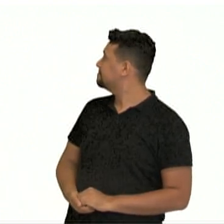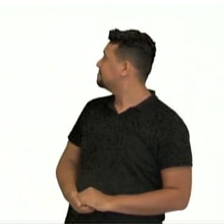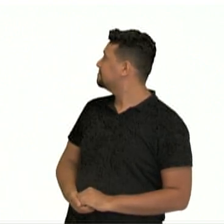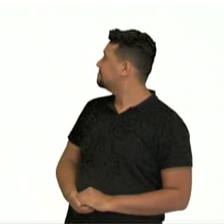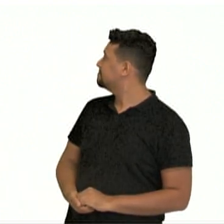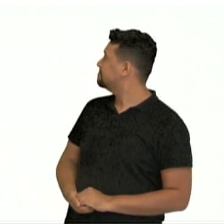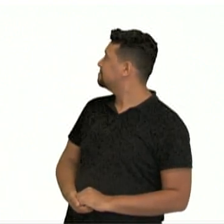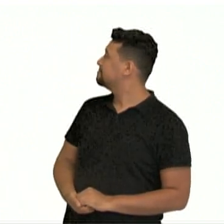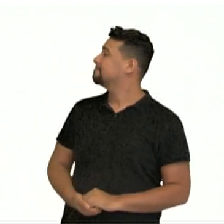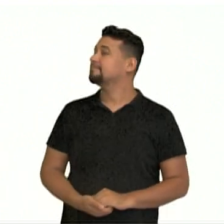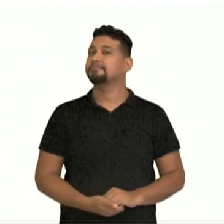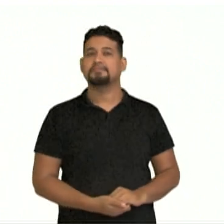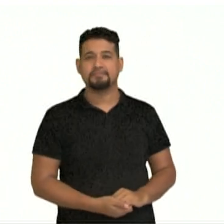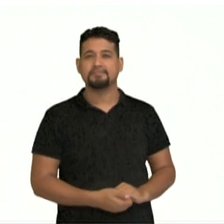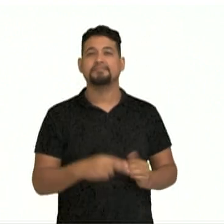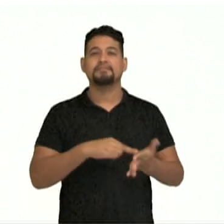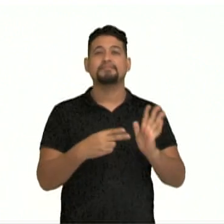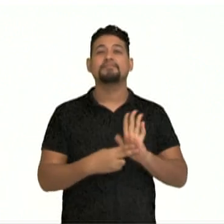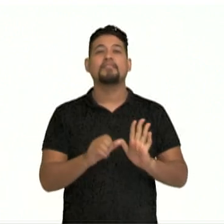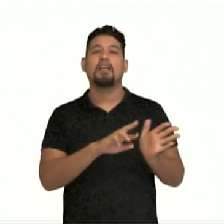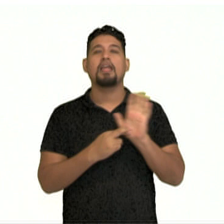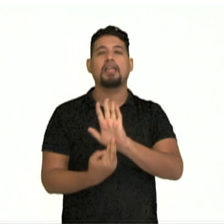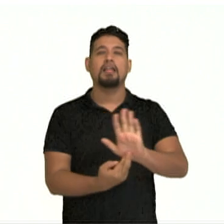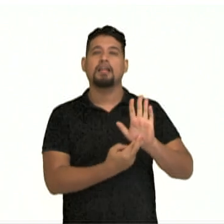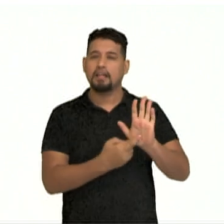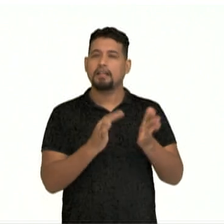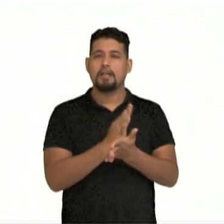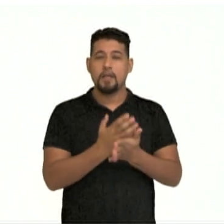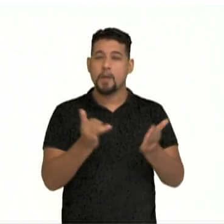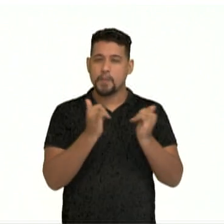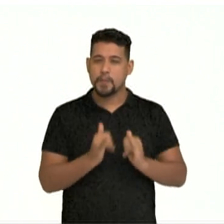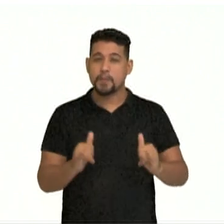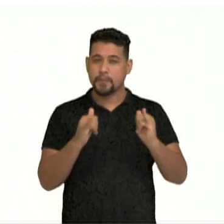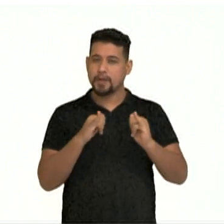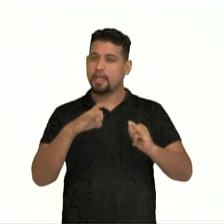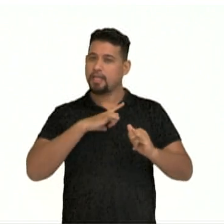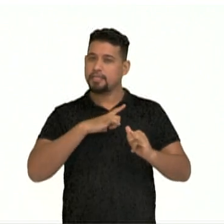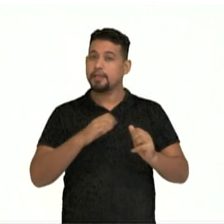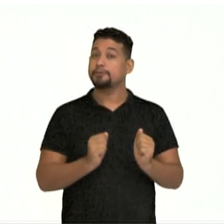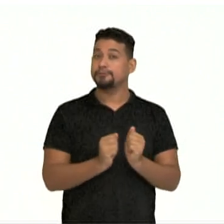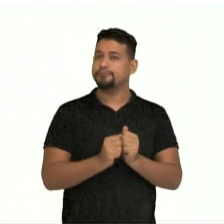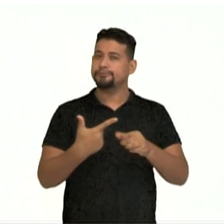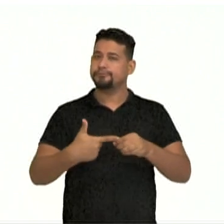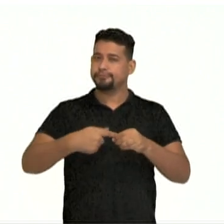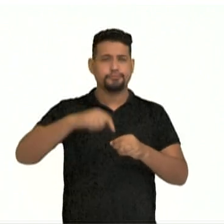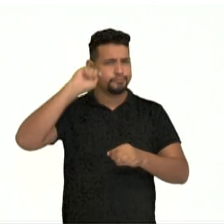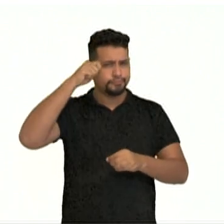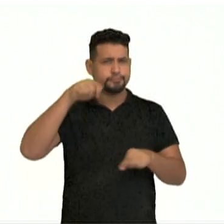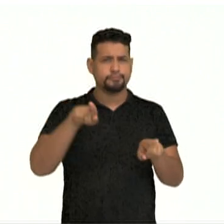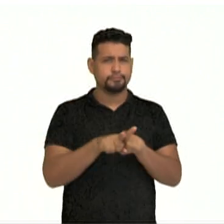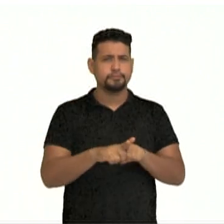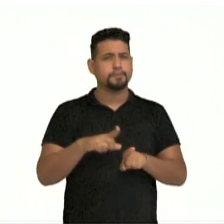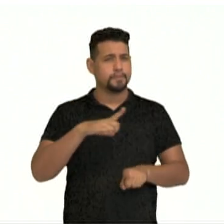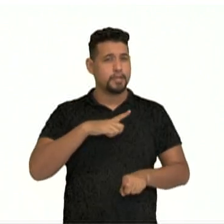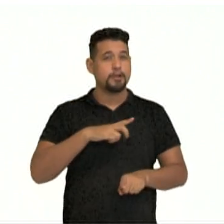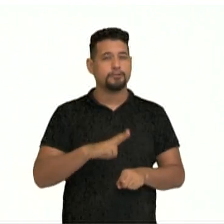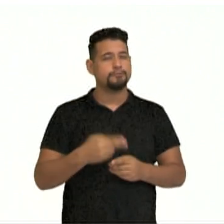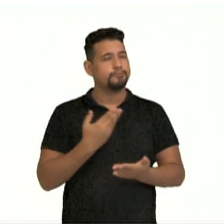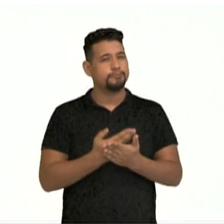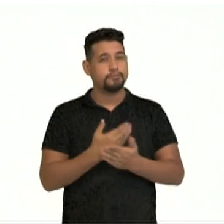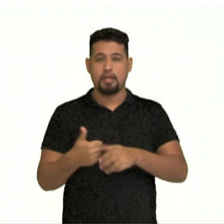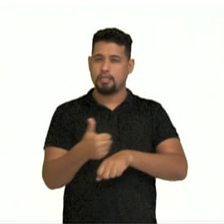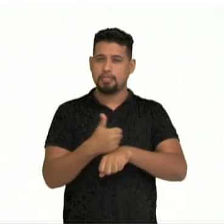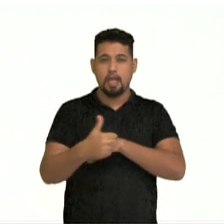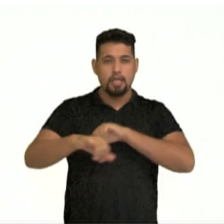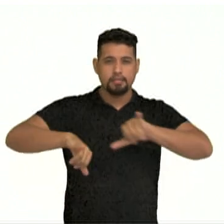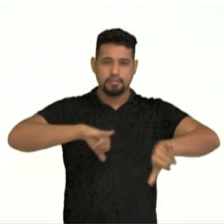química do poliestireno. É um elemento, pessoal, é um derivado de petróleo, estudado lá pelos químicos. Pessoal,